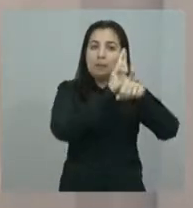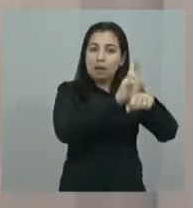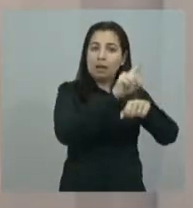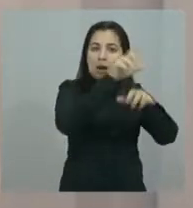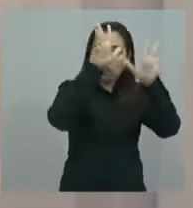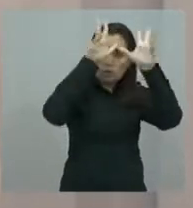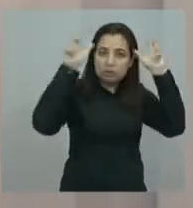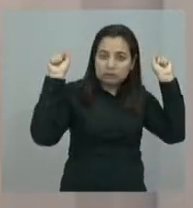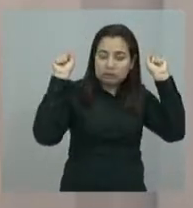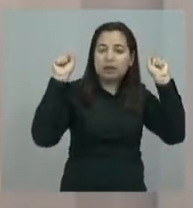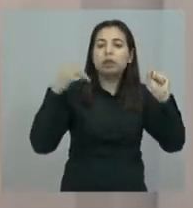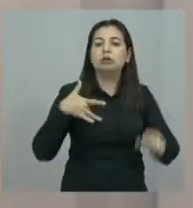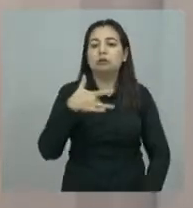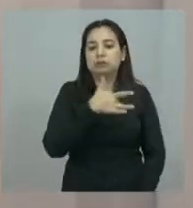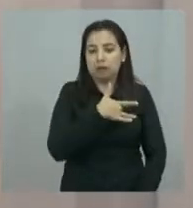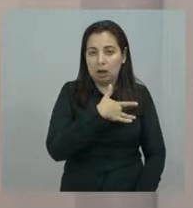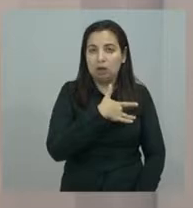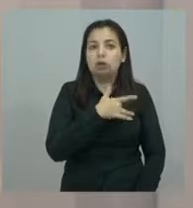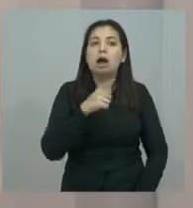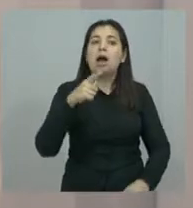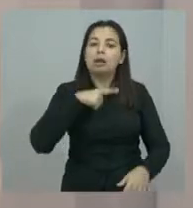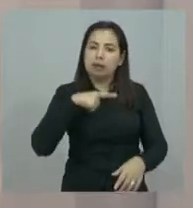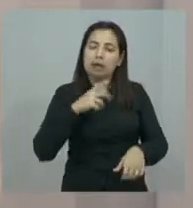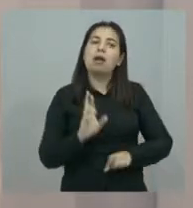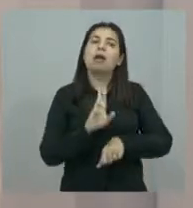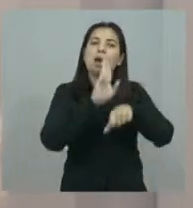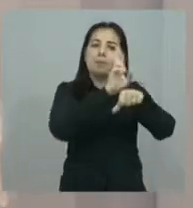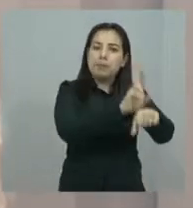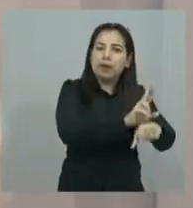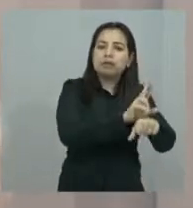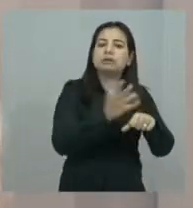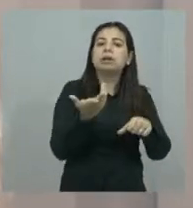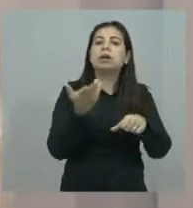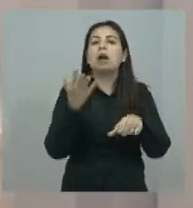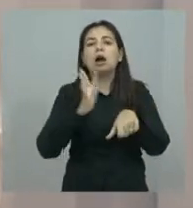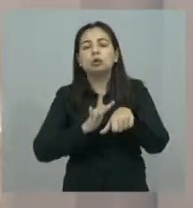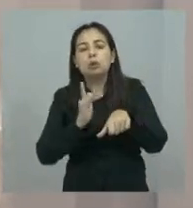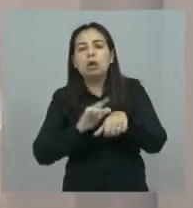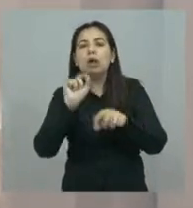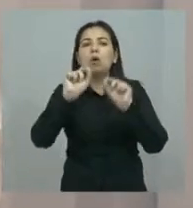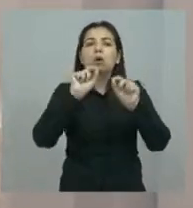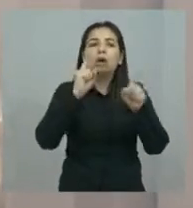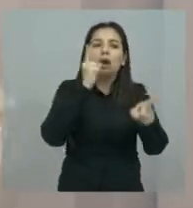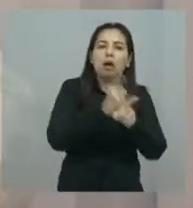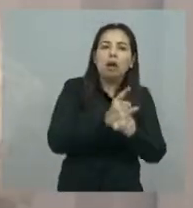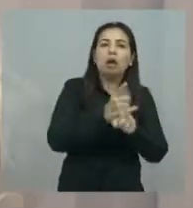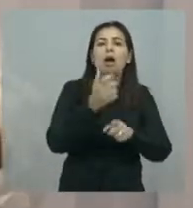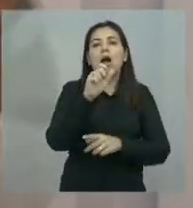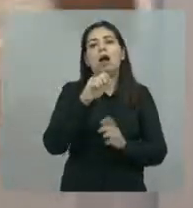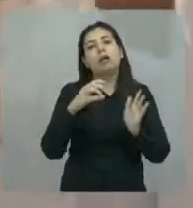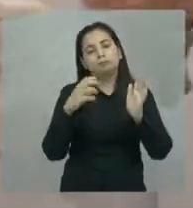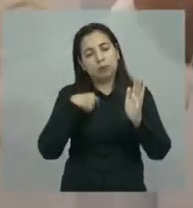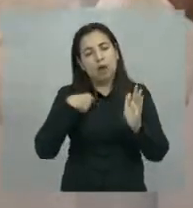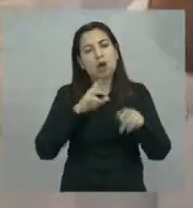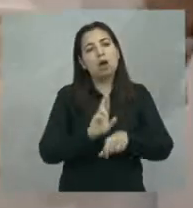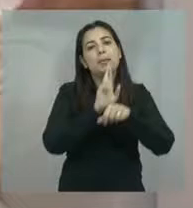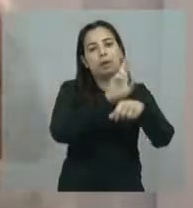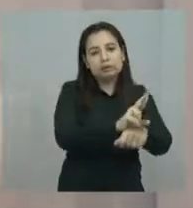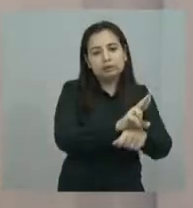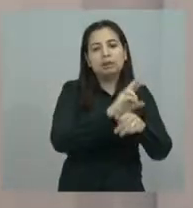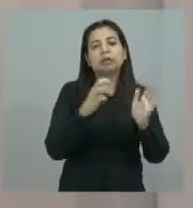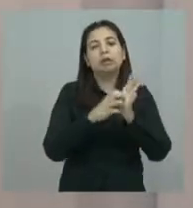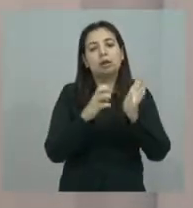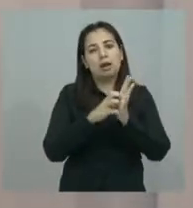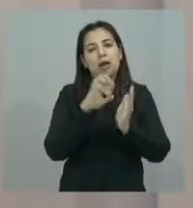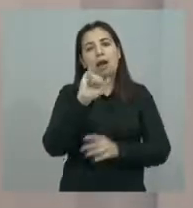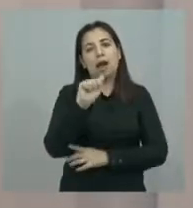de Saúde. E lá eu represento nas patologias a questão do HIV. E nós fazemos isso em todas as capitais, através da CRNP,